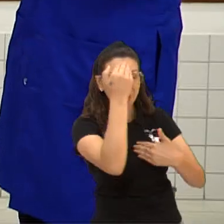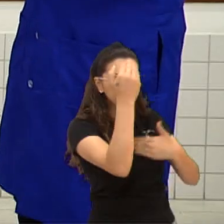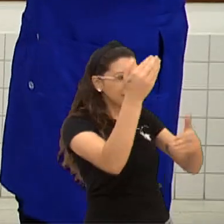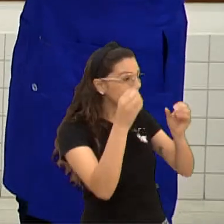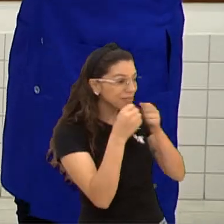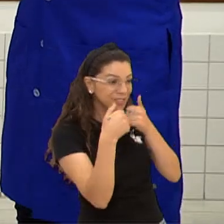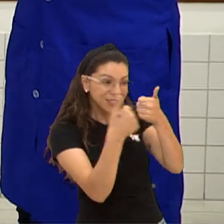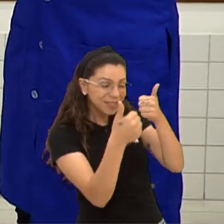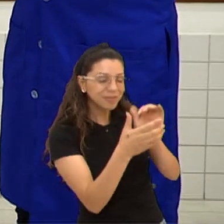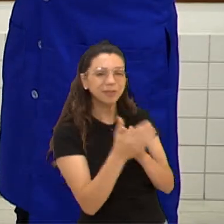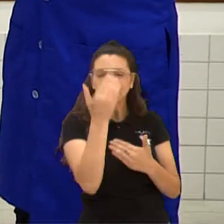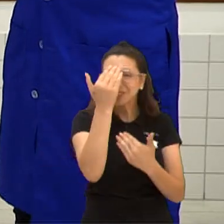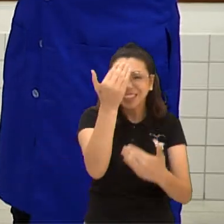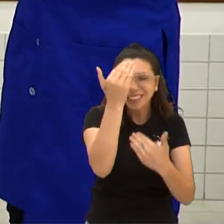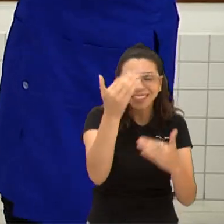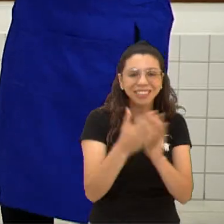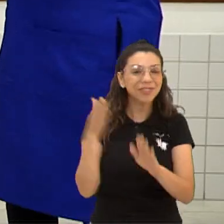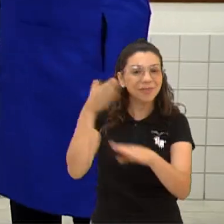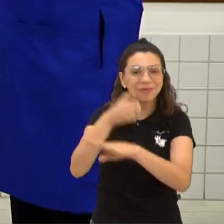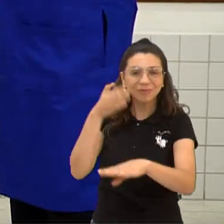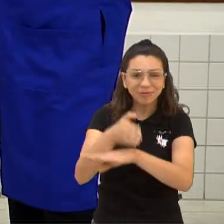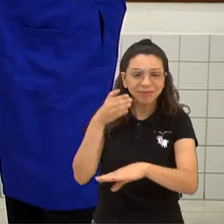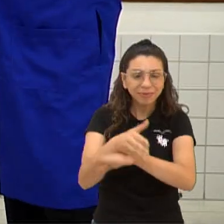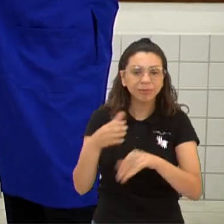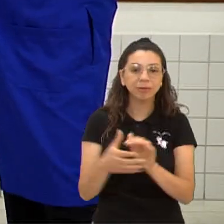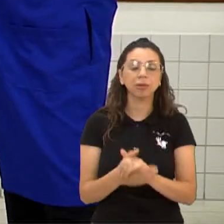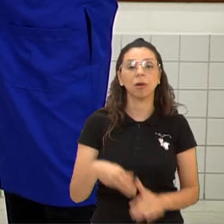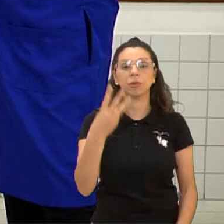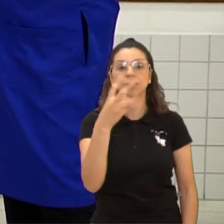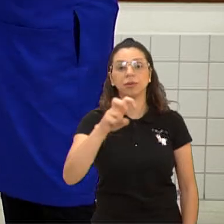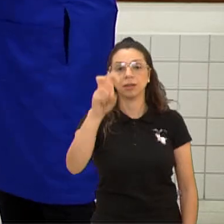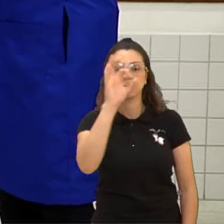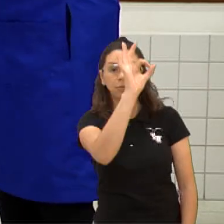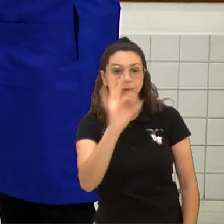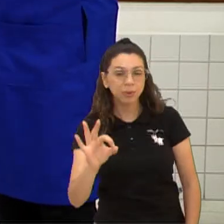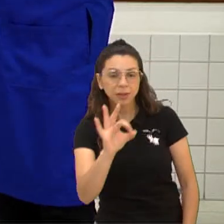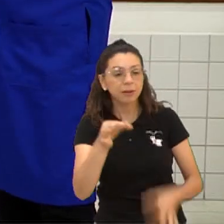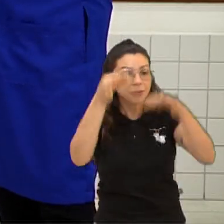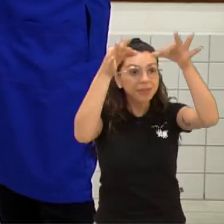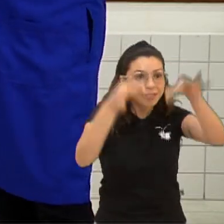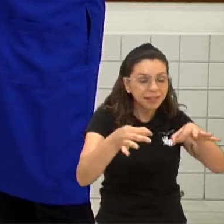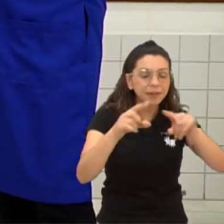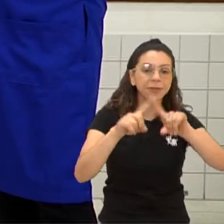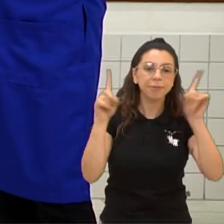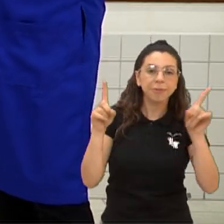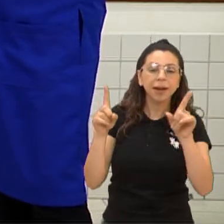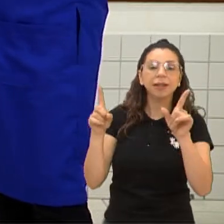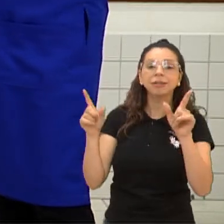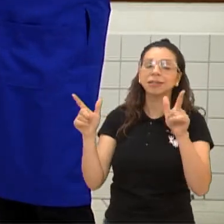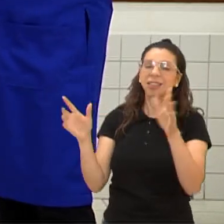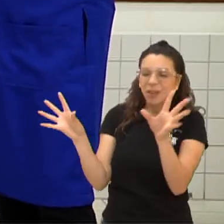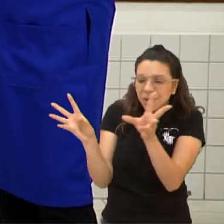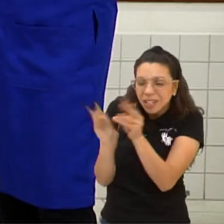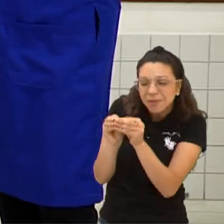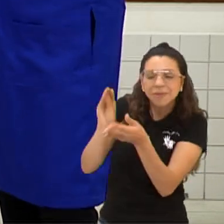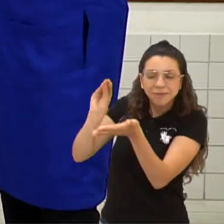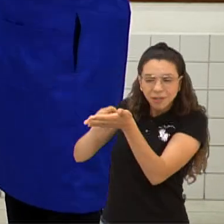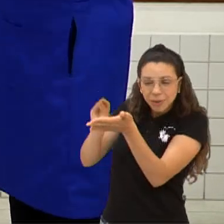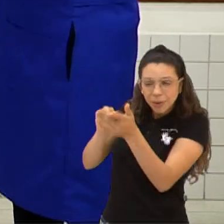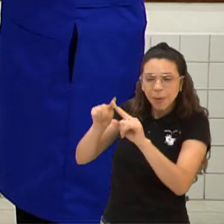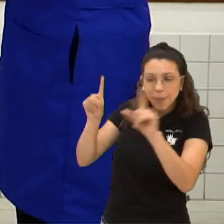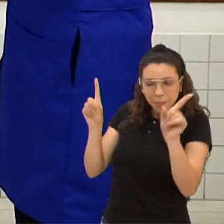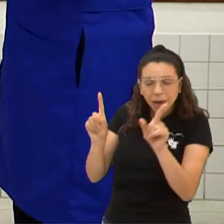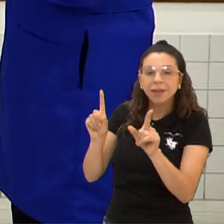legal. E assim, participação maciça. 35% conseguiu acertar. Os outros, acho que foi um pequeno resuminho que faltou aí, mas